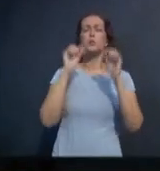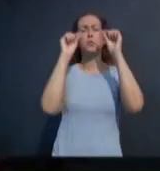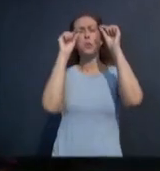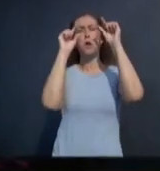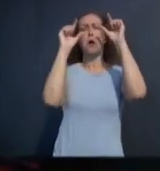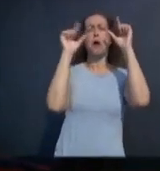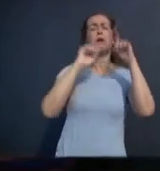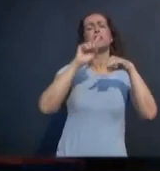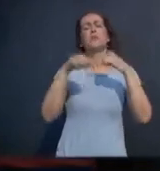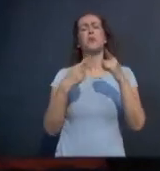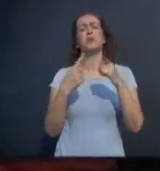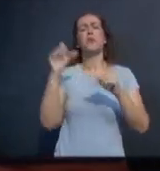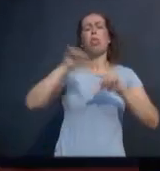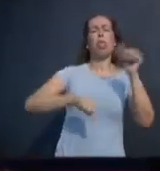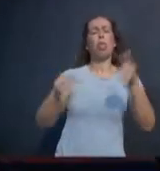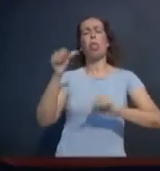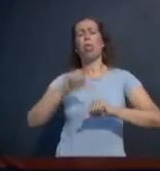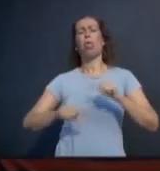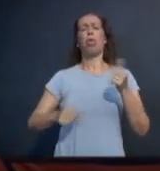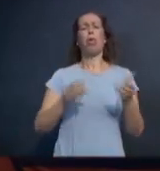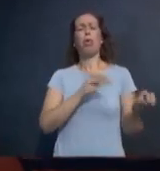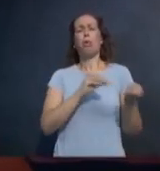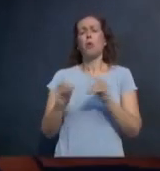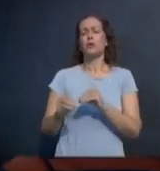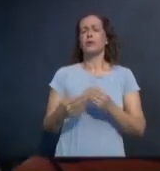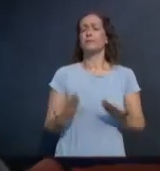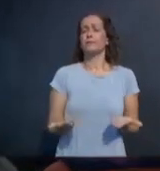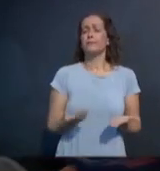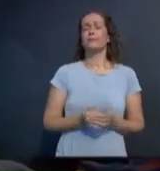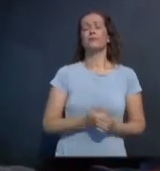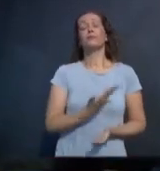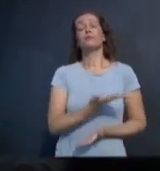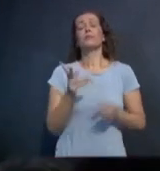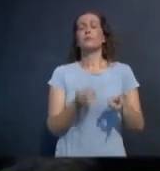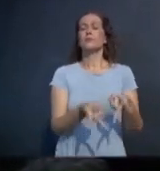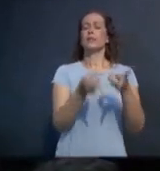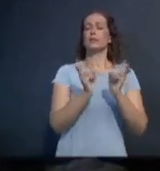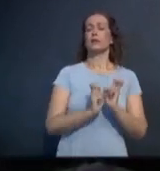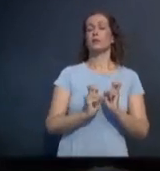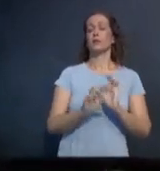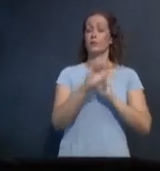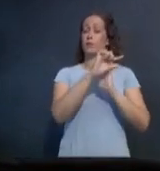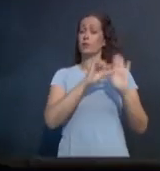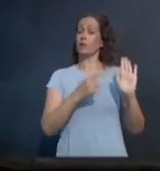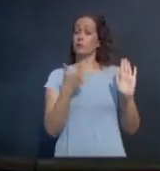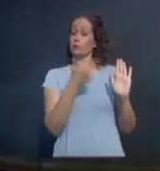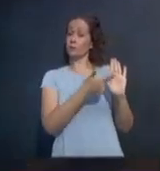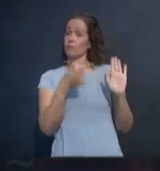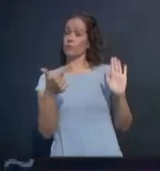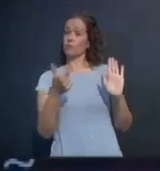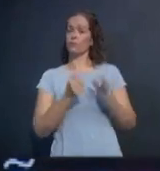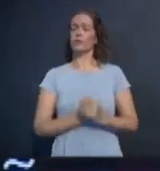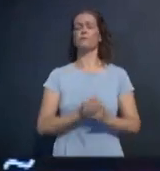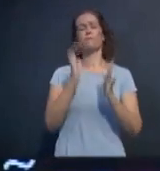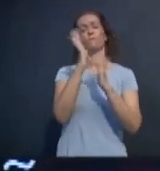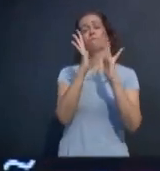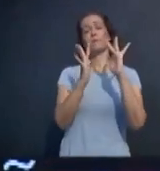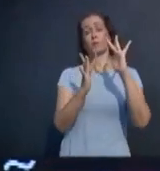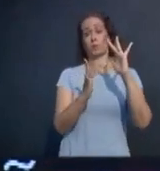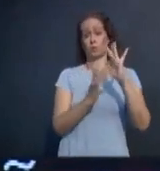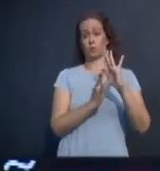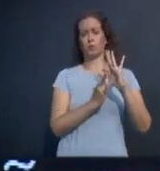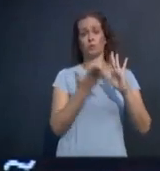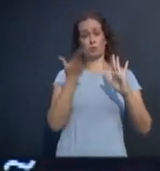quando você começa a perceber, é exatamente isso. Olha o 22. Quando, pois, Jesus ressuscitou dentre